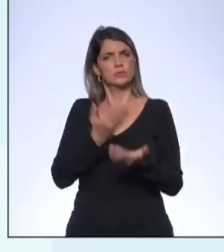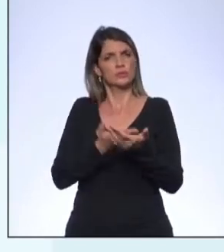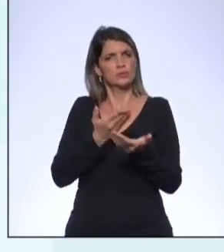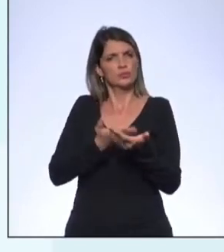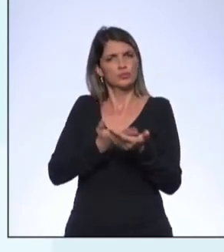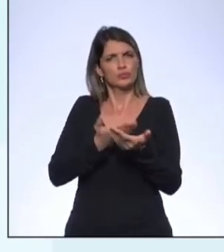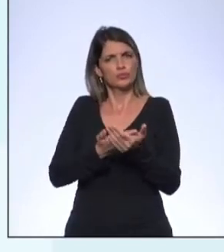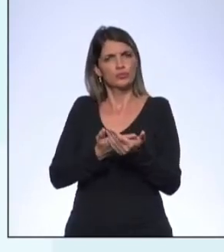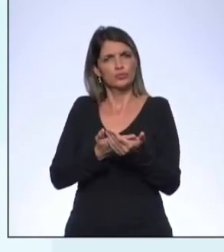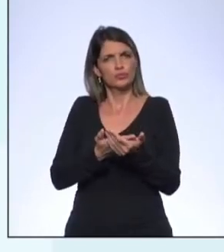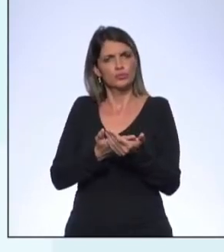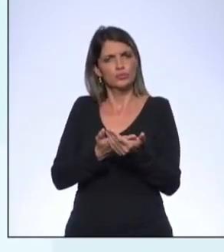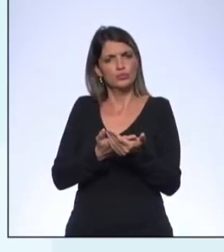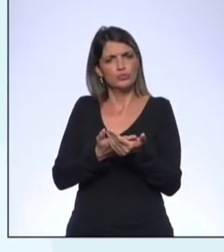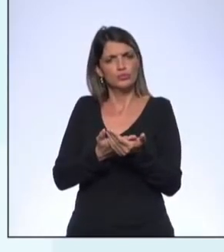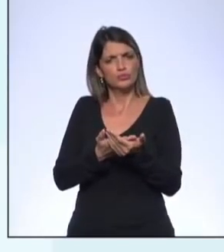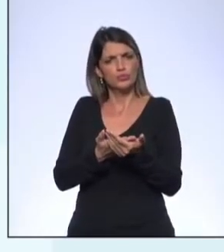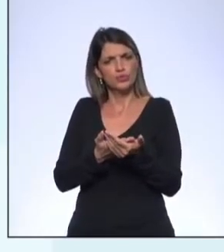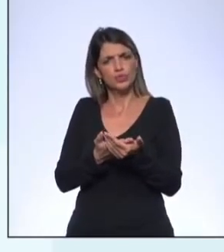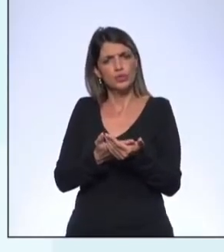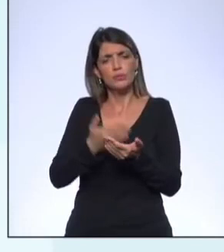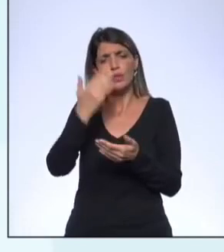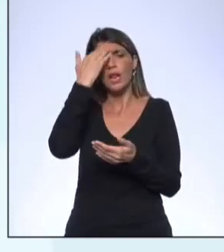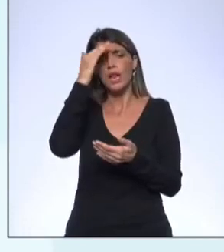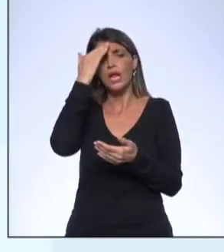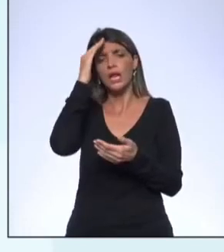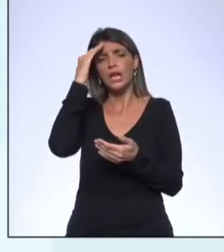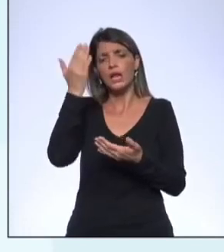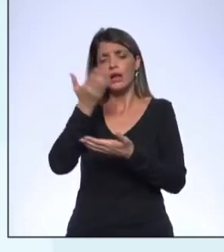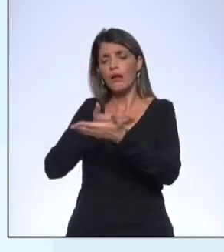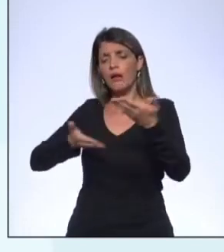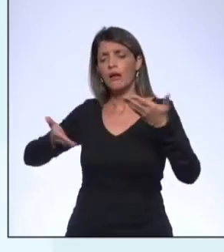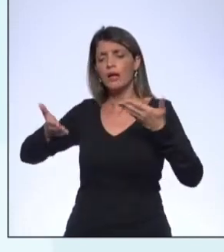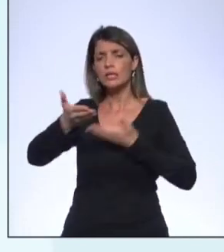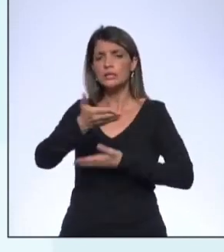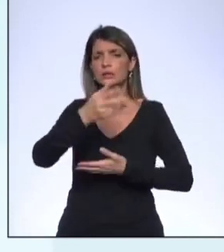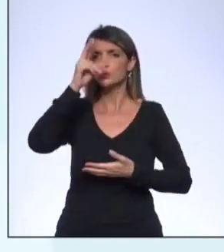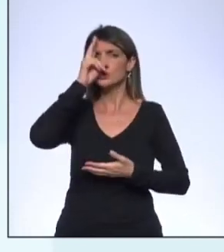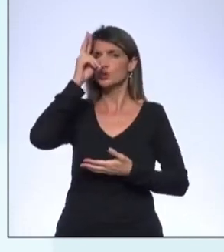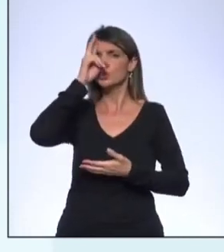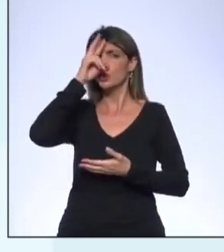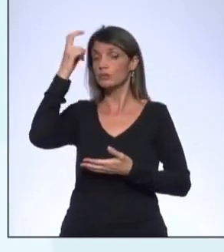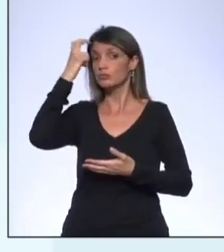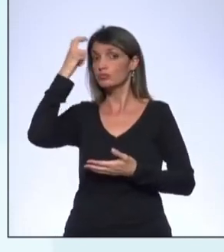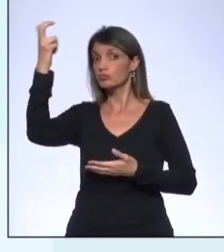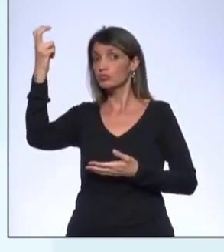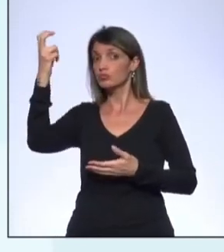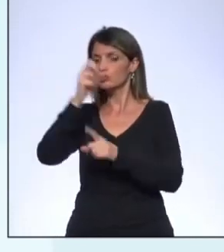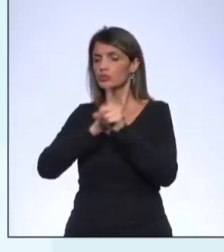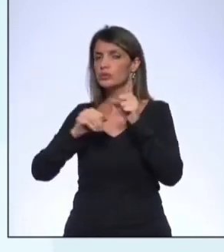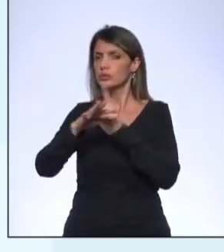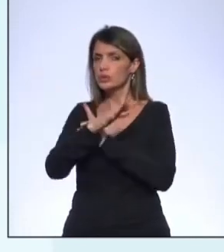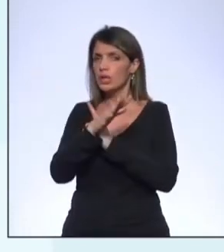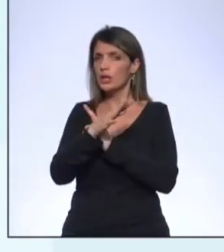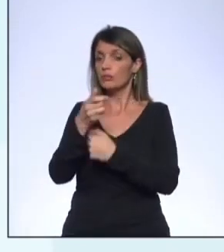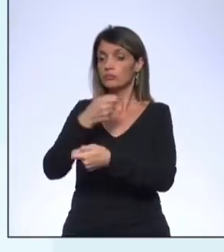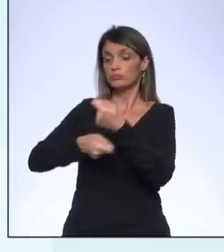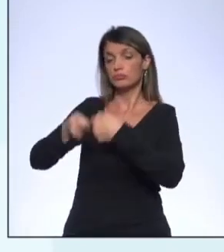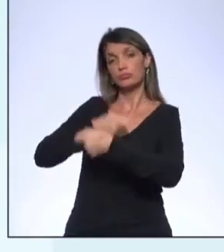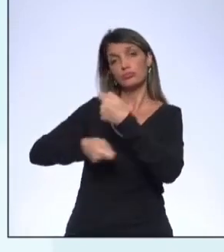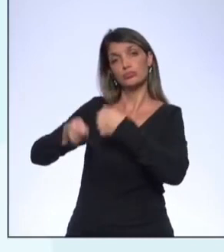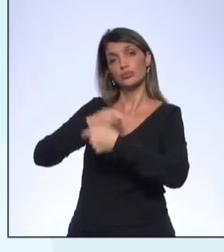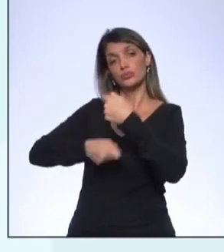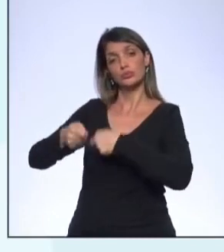das questões de alteridade para compreender as relações de caráter histórico-cultural, social, econômico